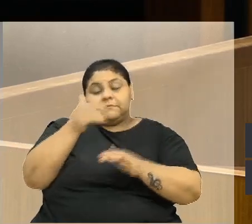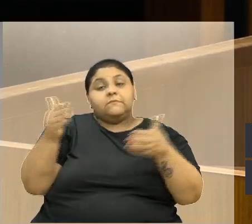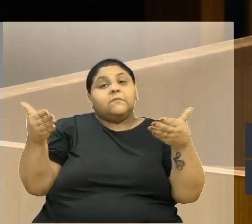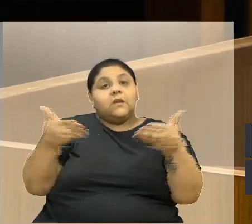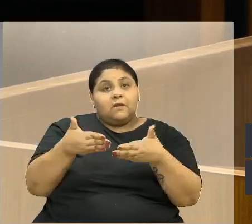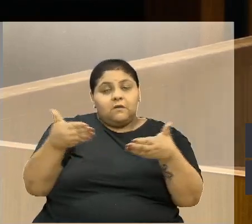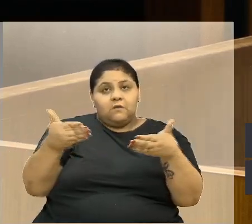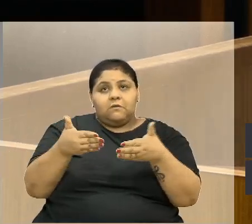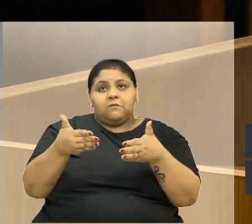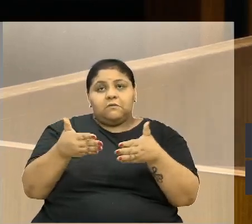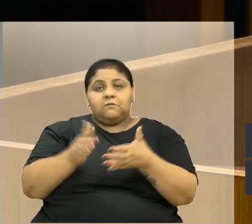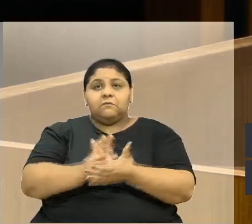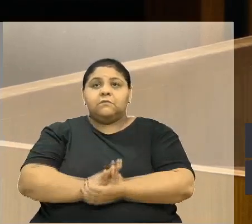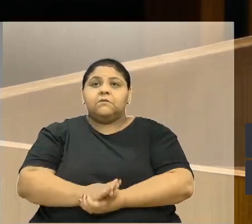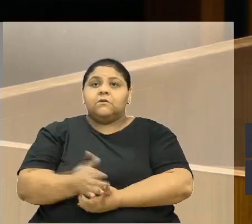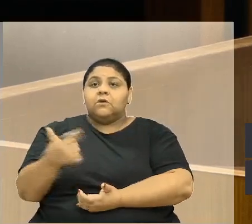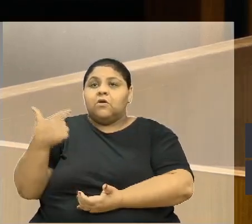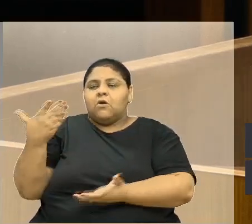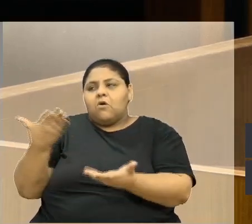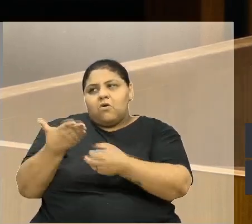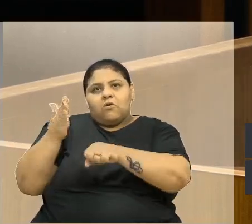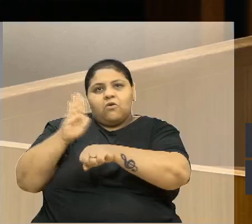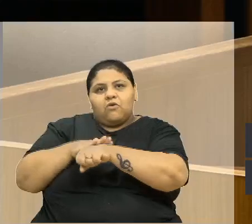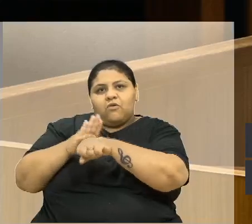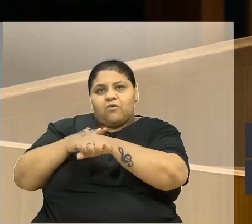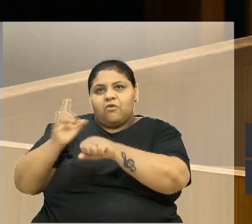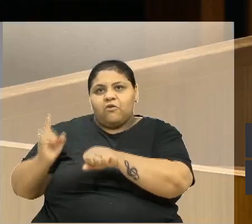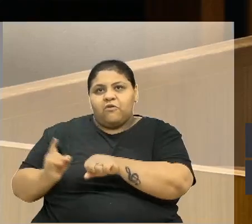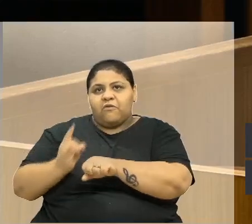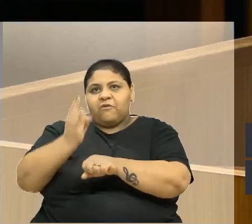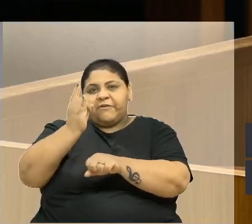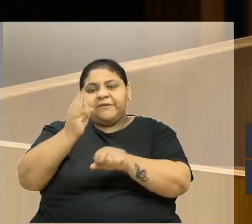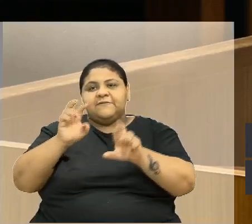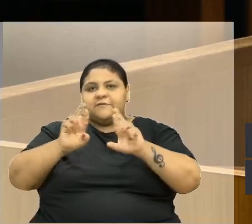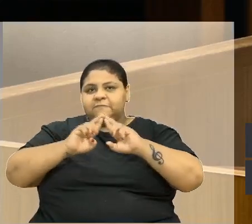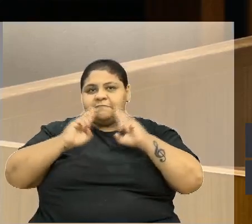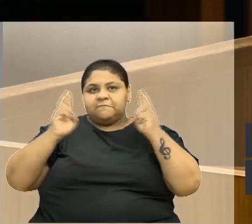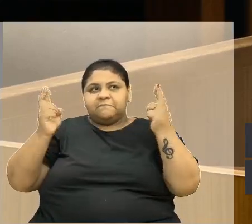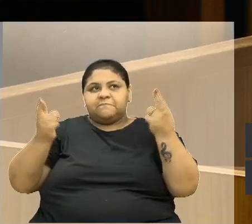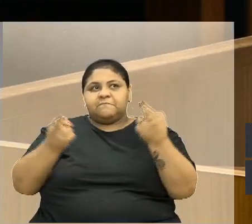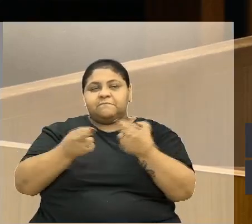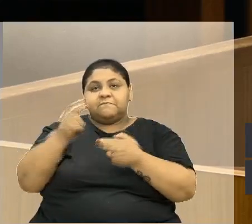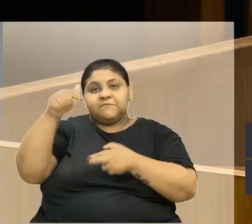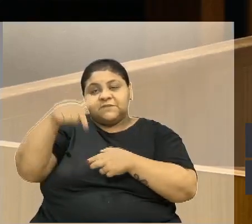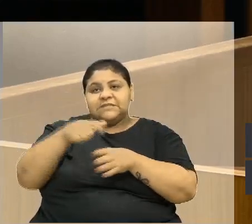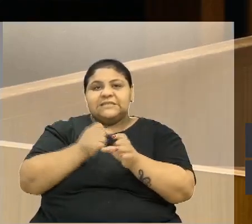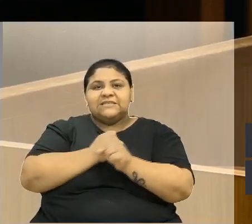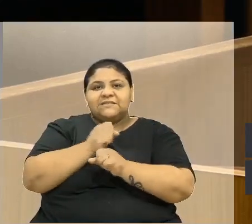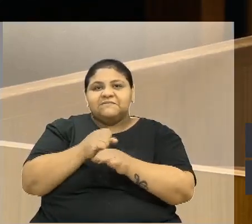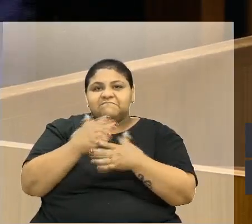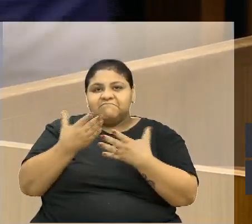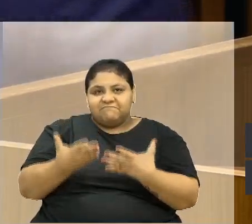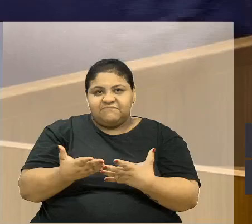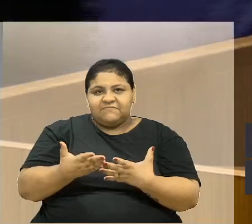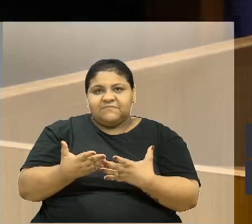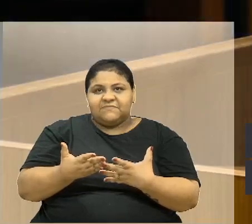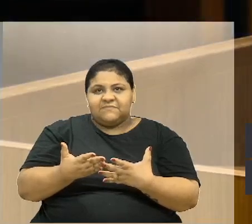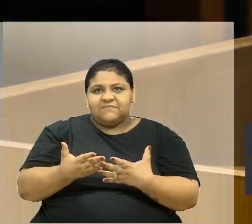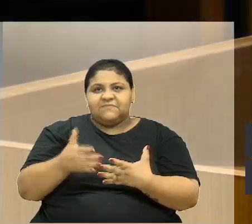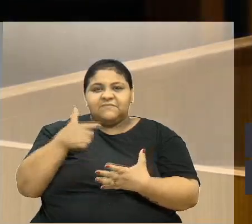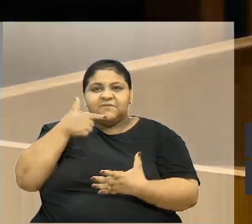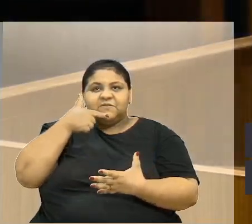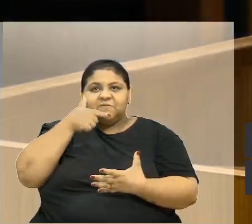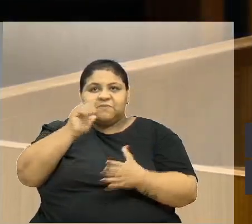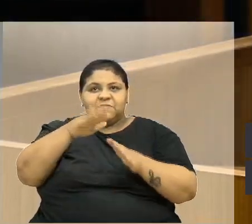Hoje seria o momento, né, dos últimos grandes expedientes, pelo menos deste ano. Se eu não conseguir mais